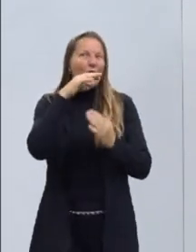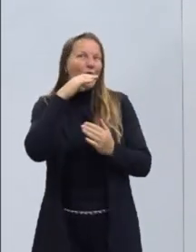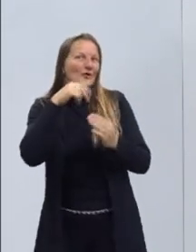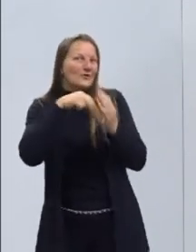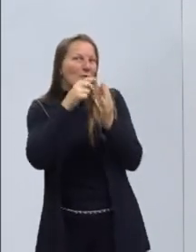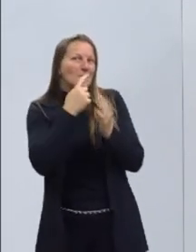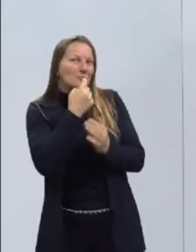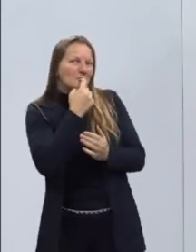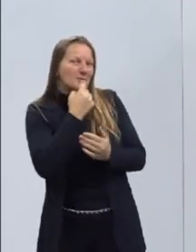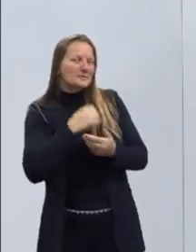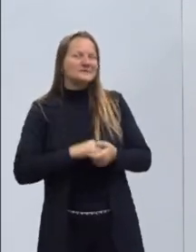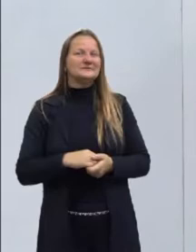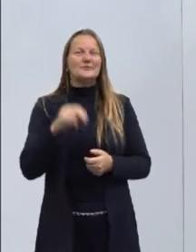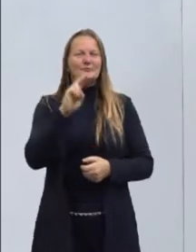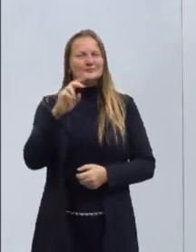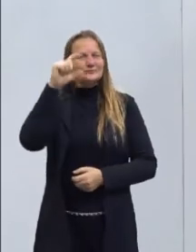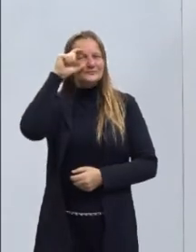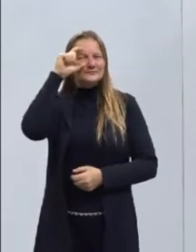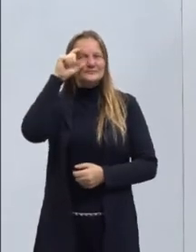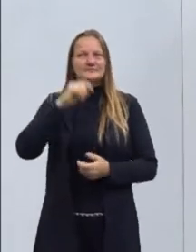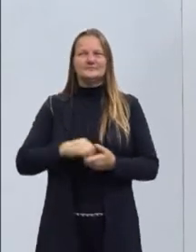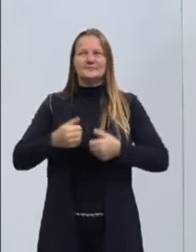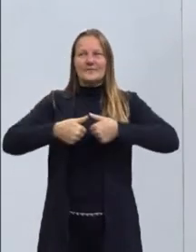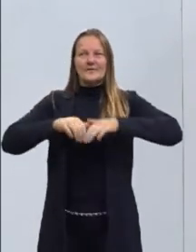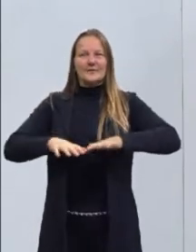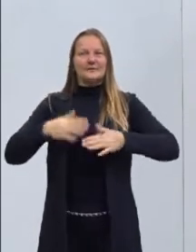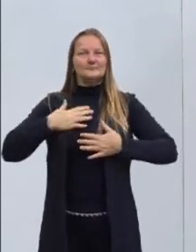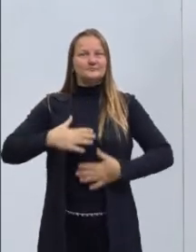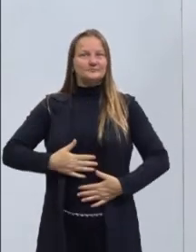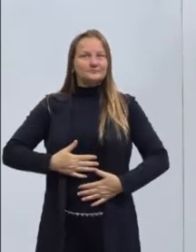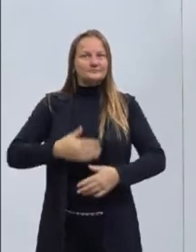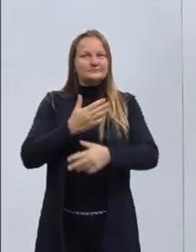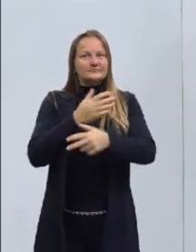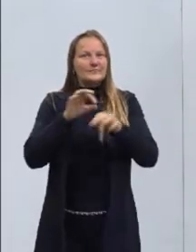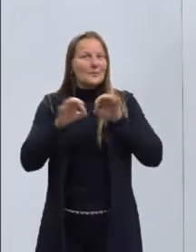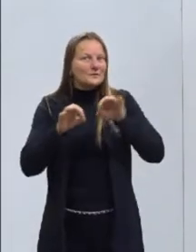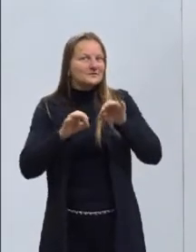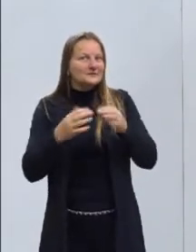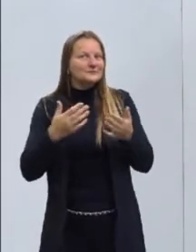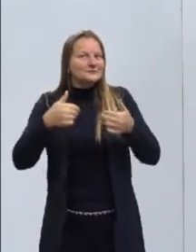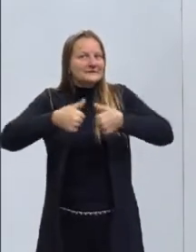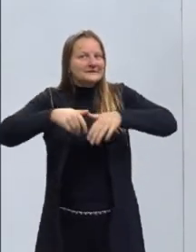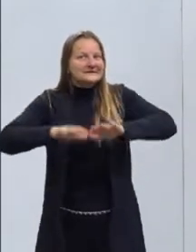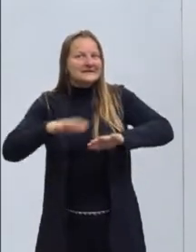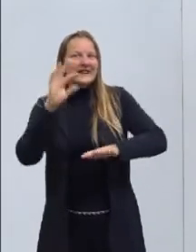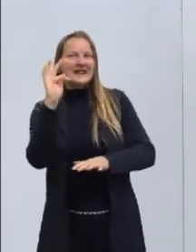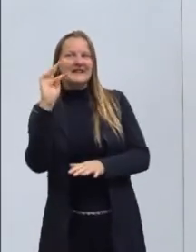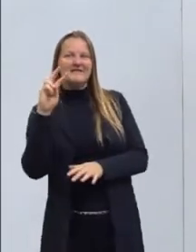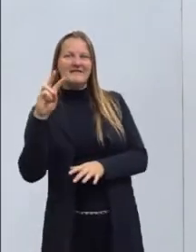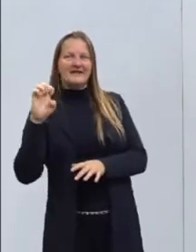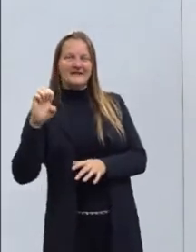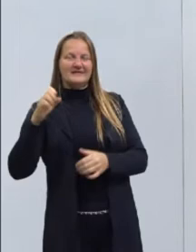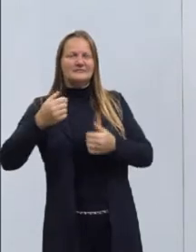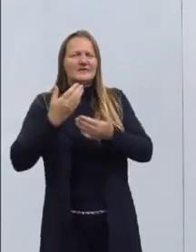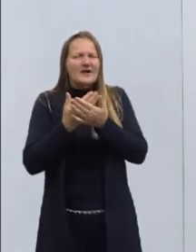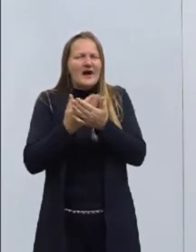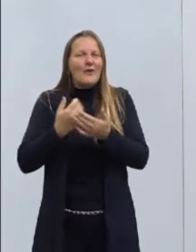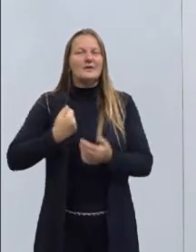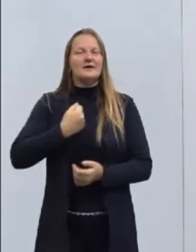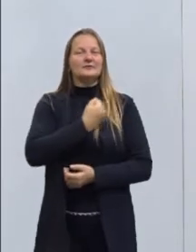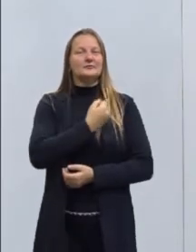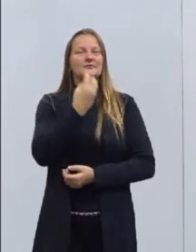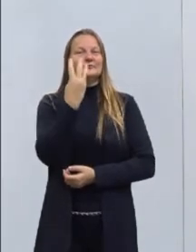de vermelho uso óculos toque com a camiseta do projeto nos estúdios da TV para nossa aula de